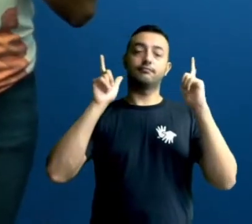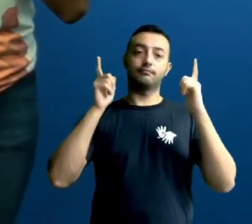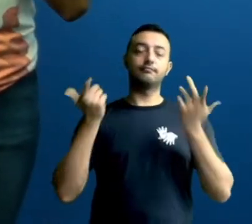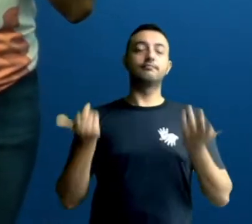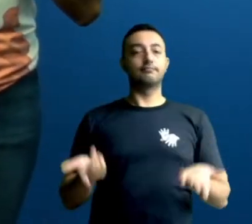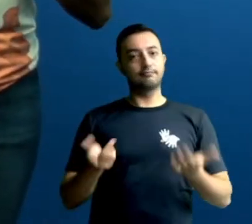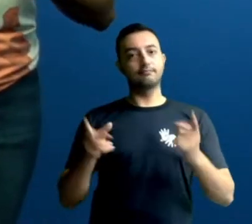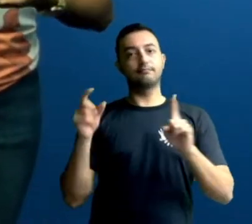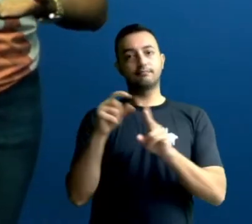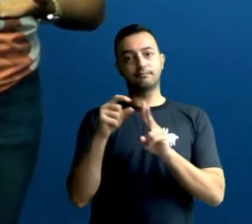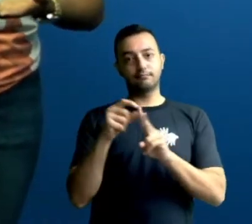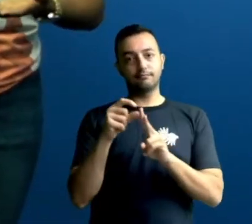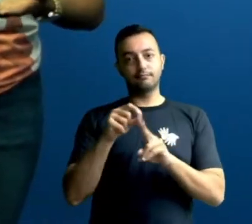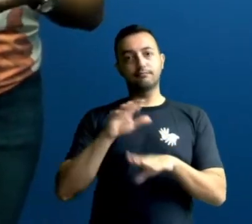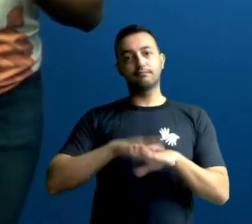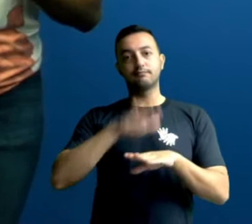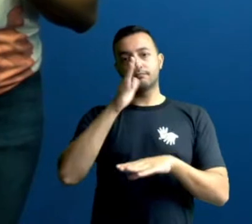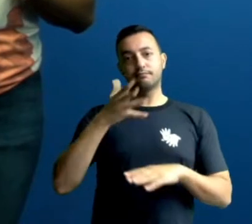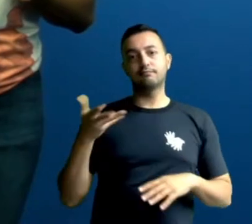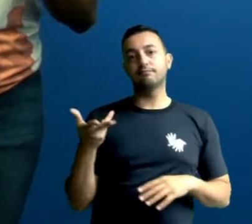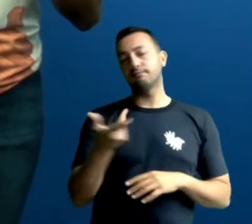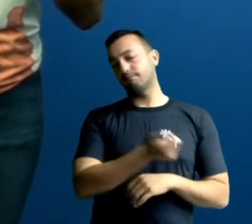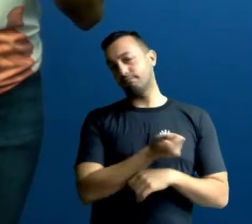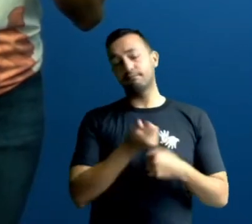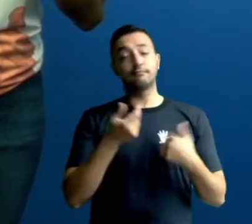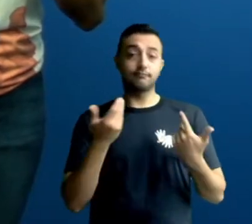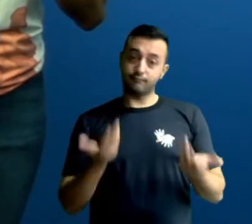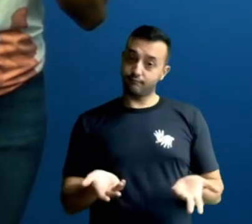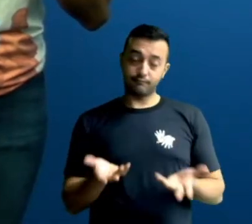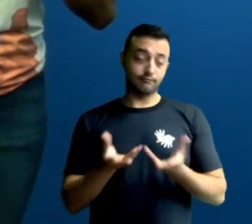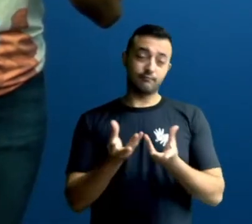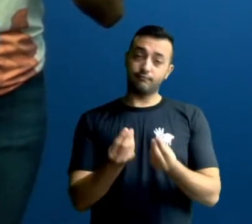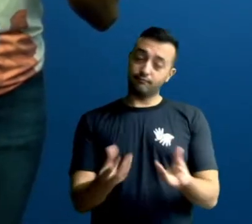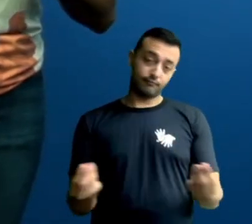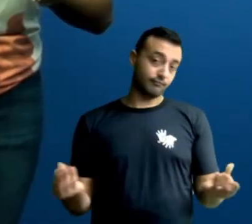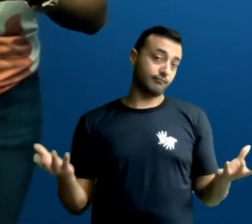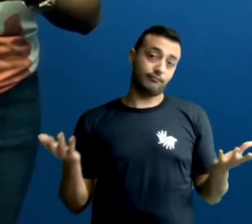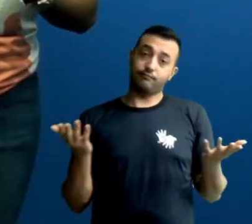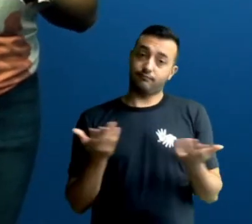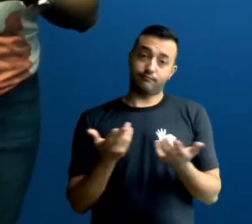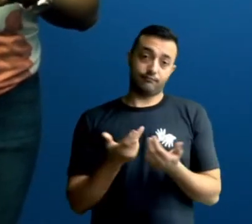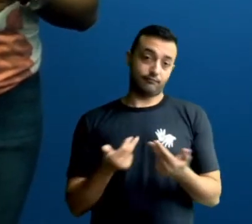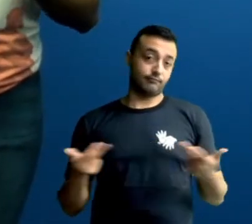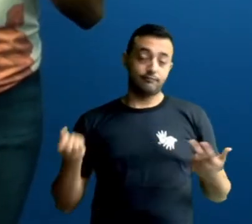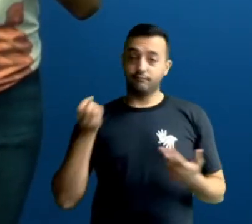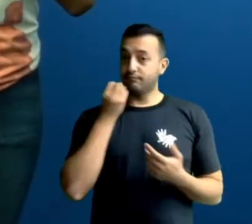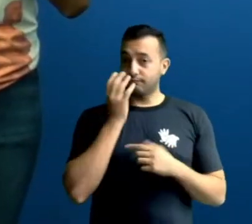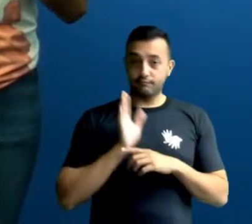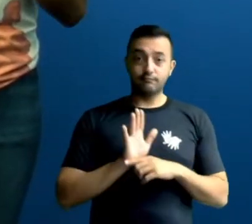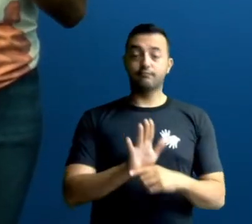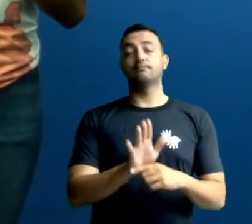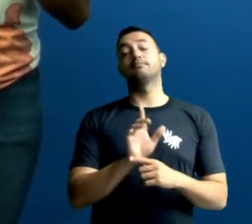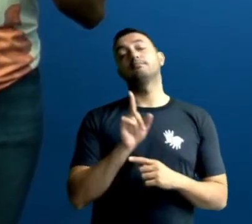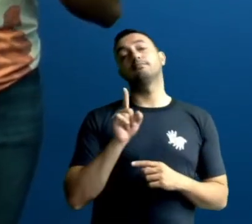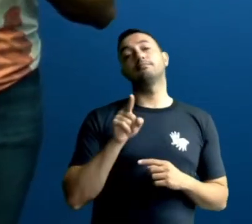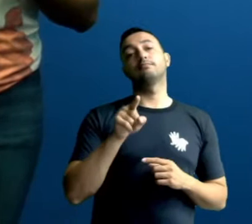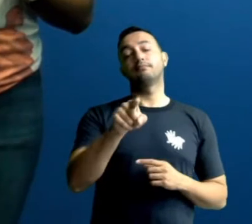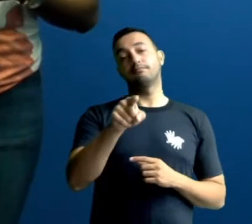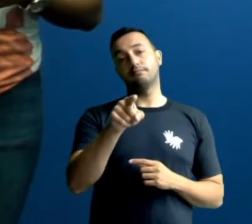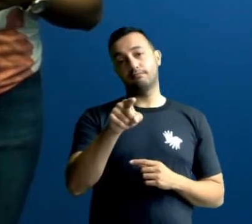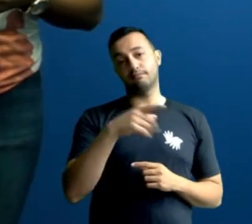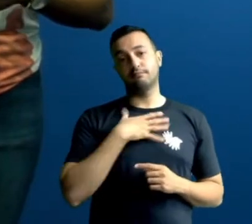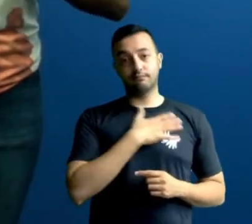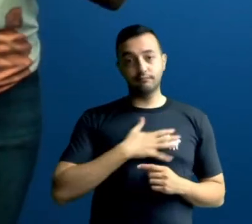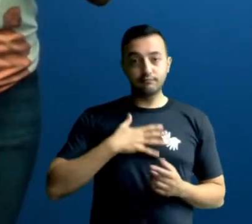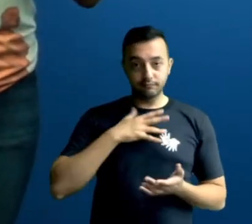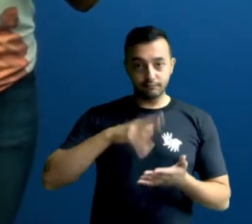com vocabulários mais aprimorados. Enfim, são muitas, mas muitas vantagens que você que